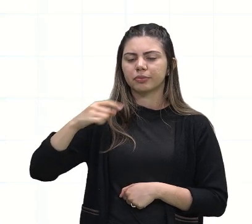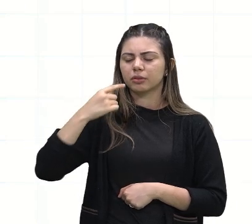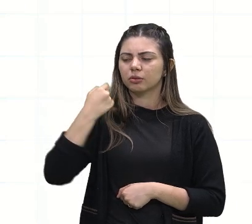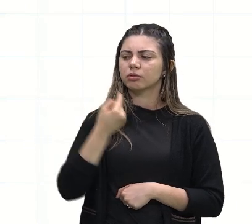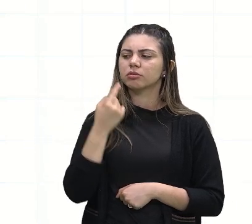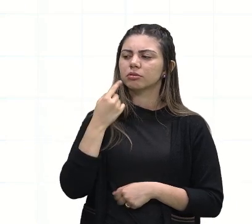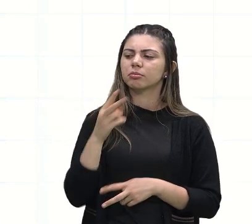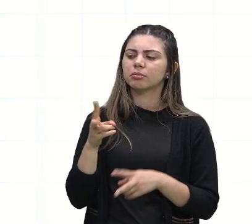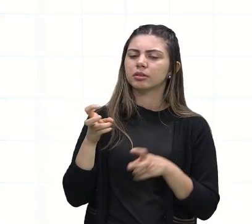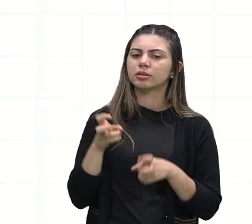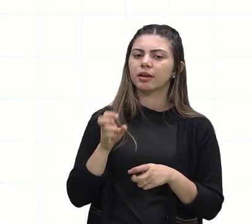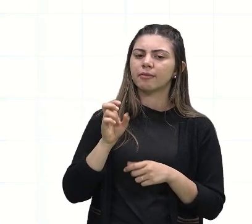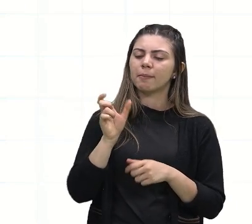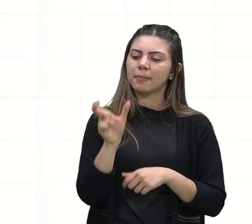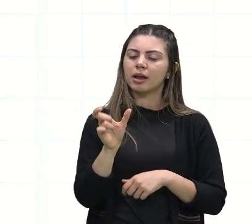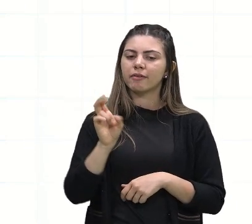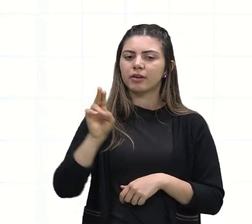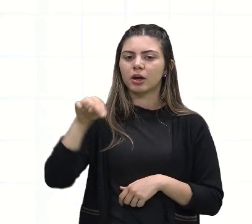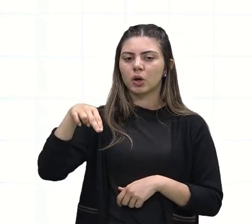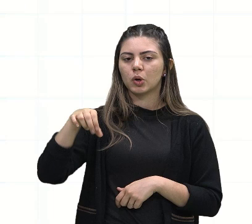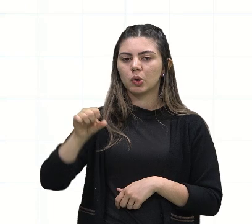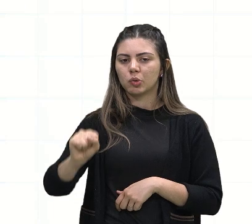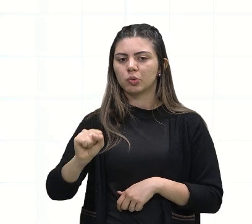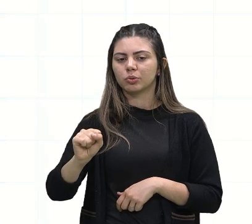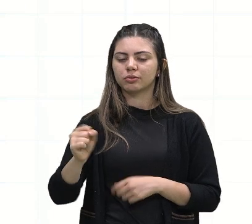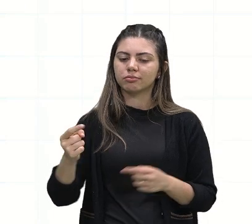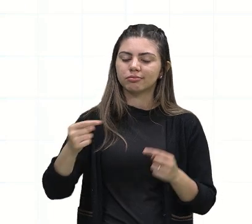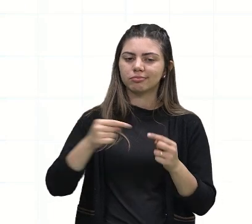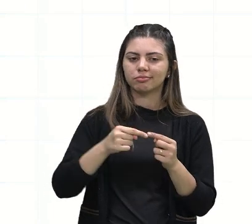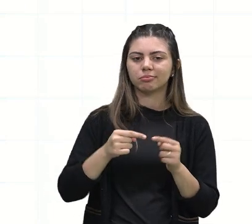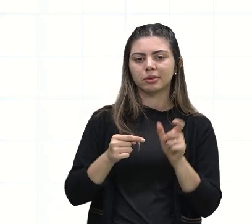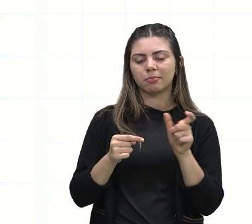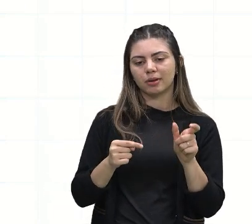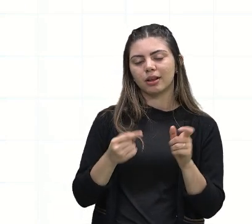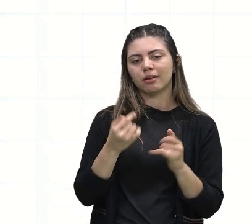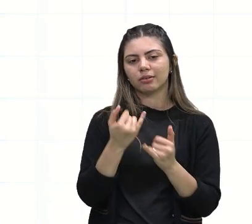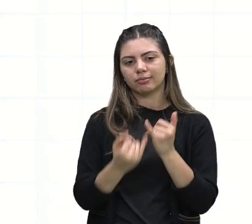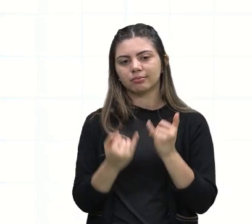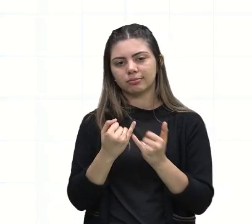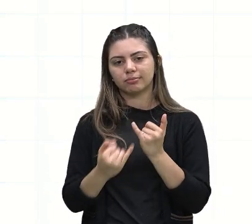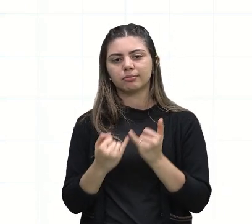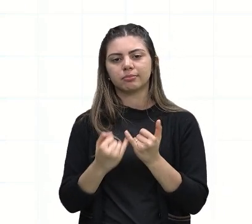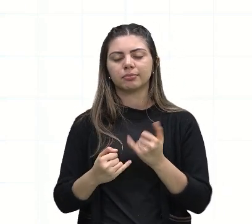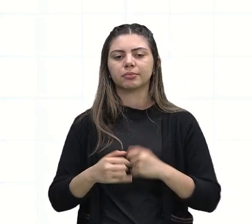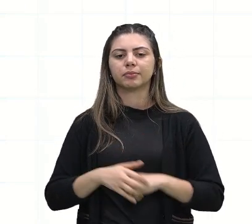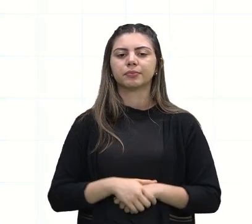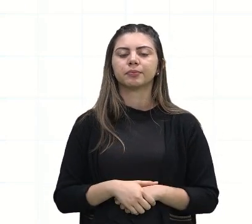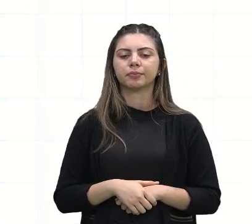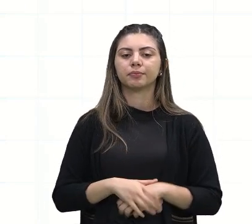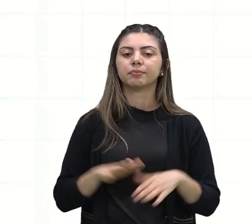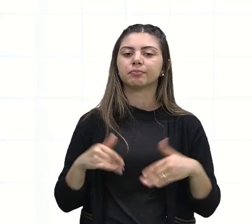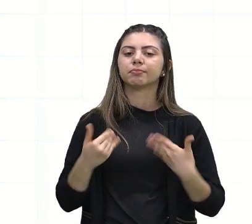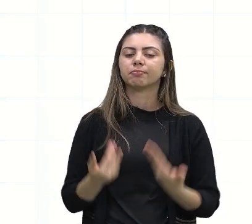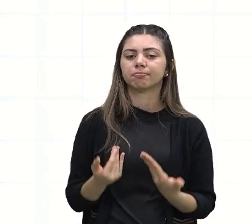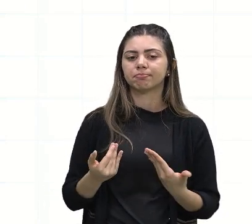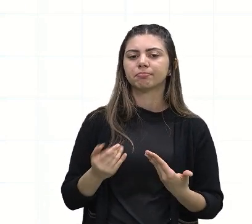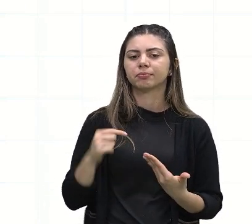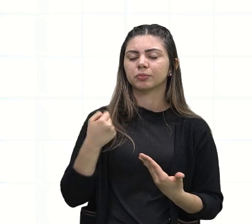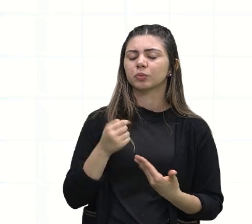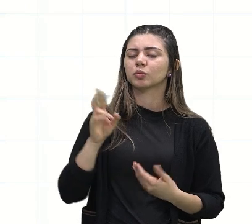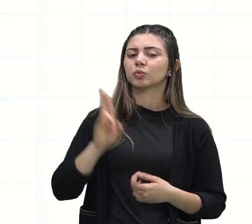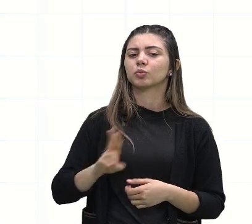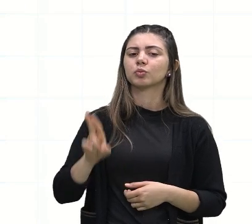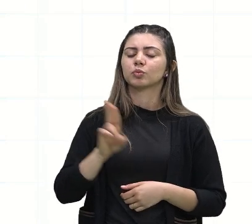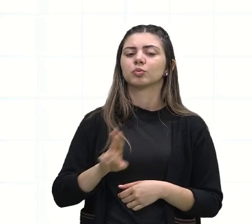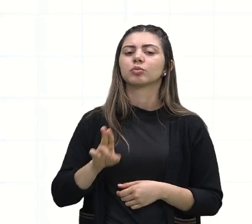está sendo utilizado com esse sentido. Ela deve ter aproximadamente 15 anos. Né? Então, aqui,